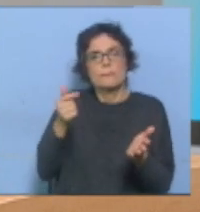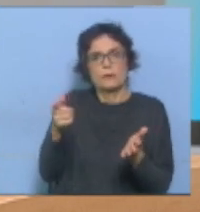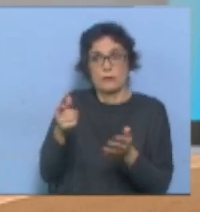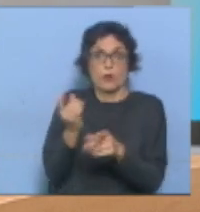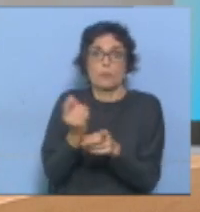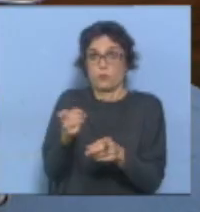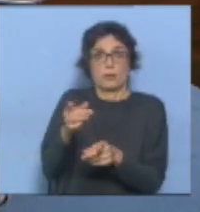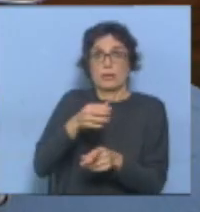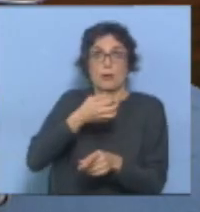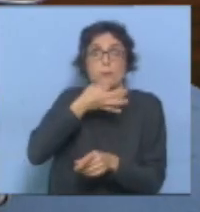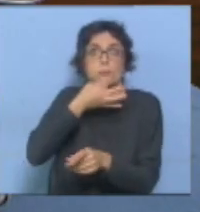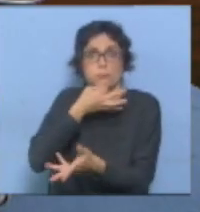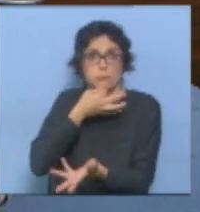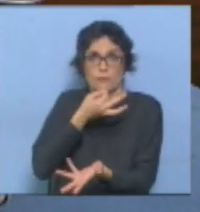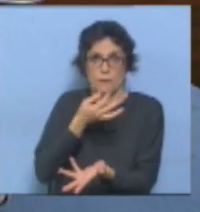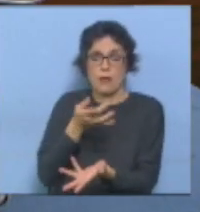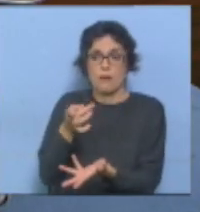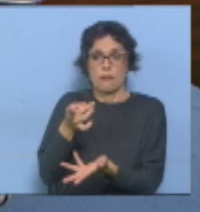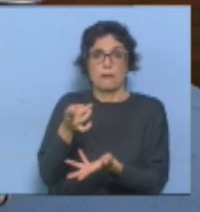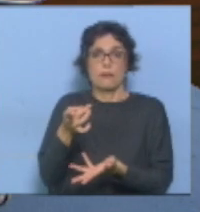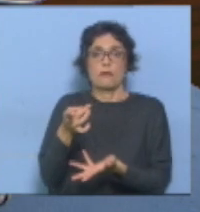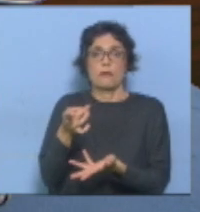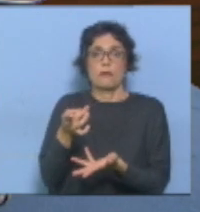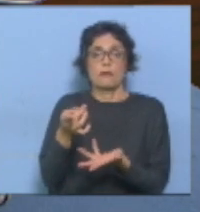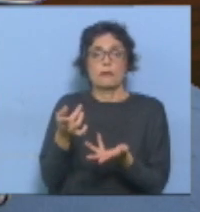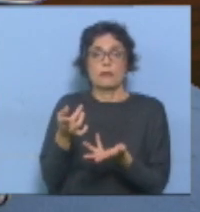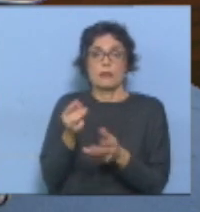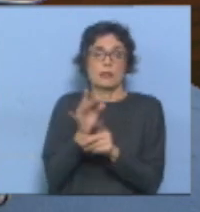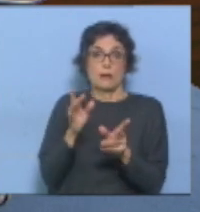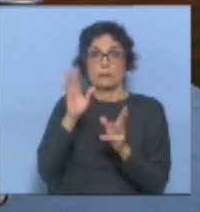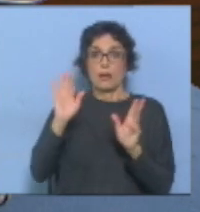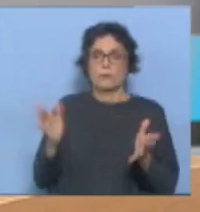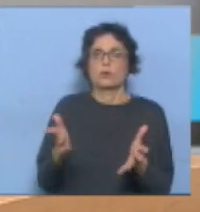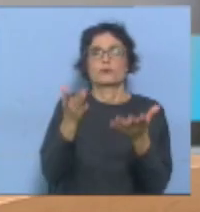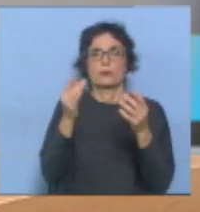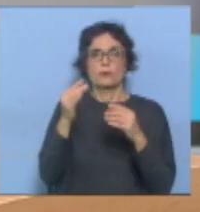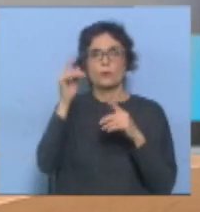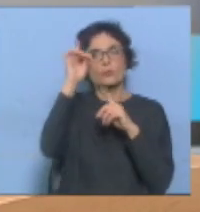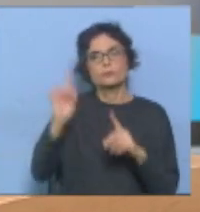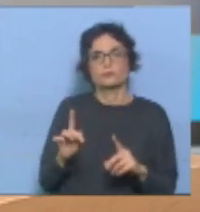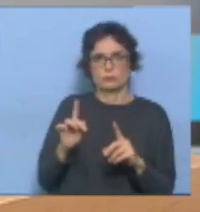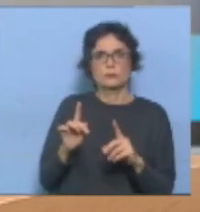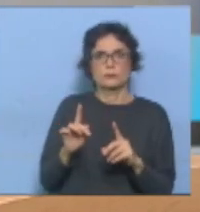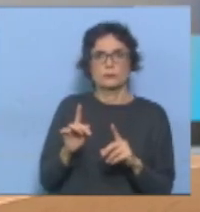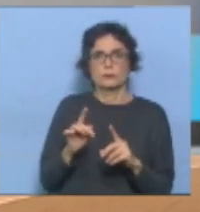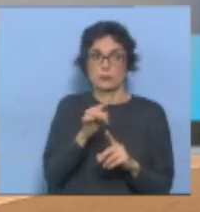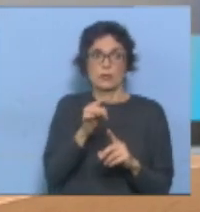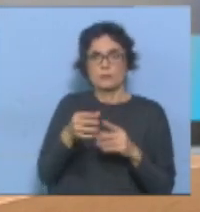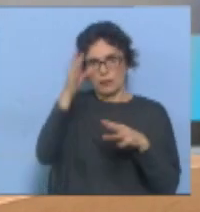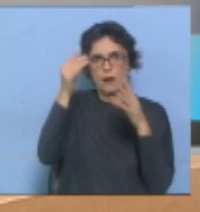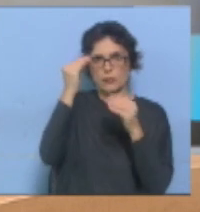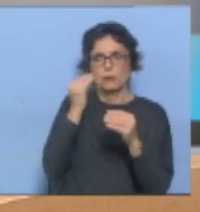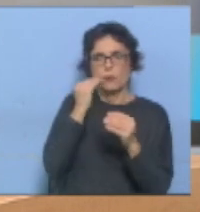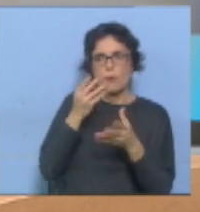as outras crianças na escola e até os professores, educadores e auxiliares não sabem da história dele, e portanto